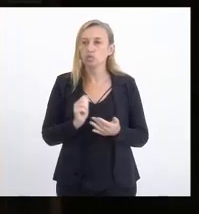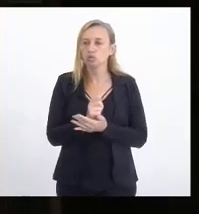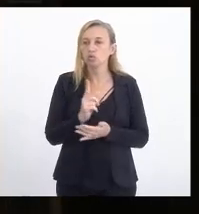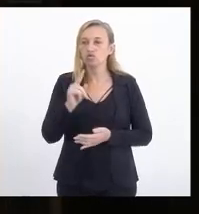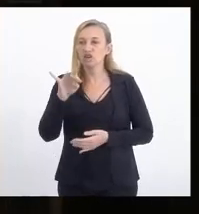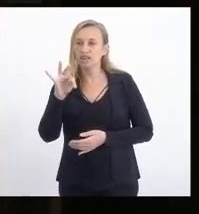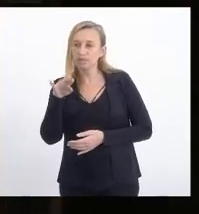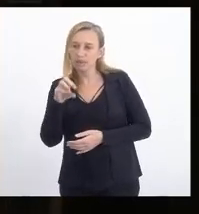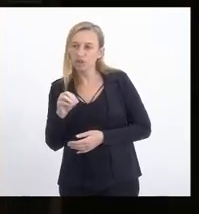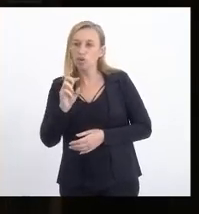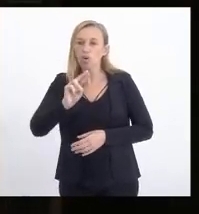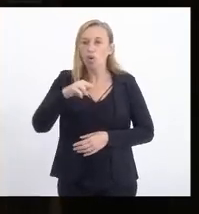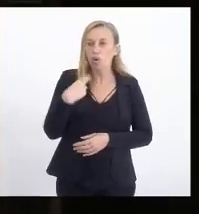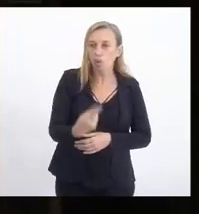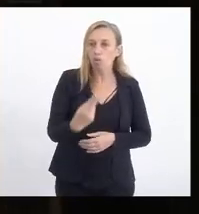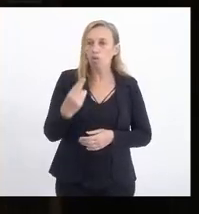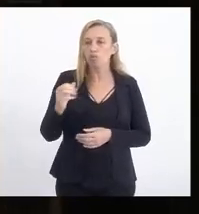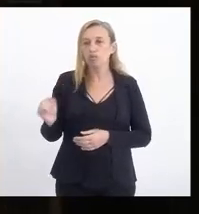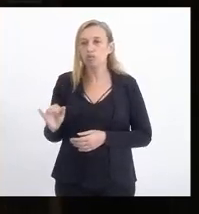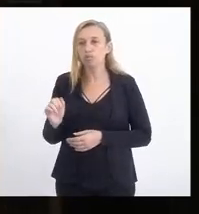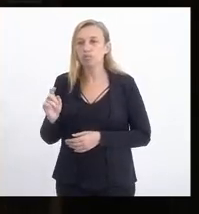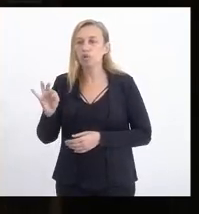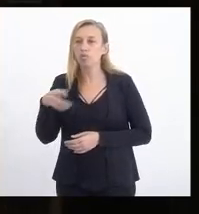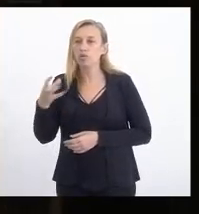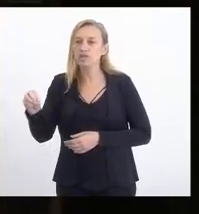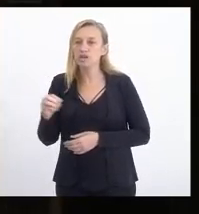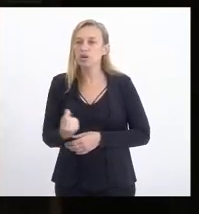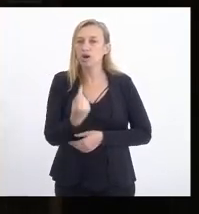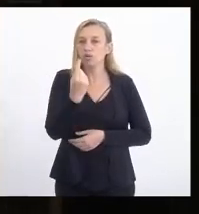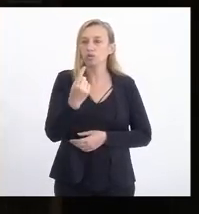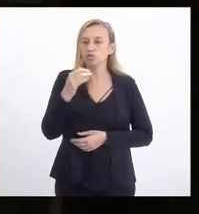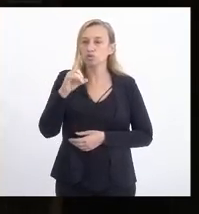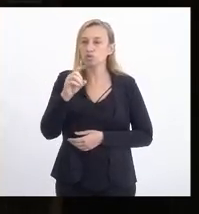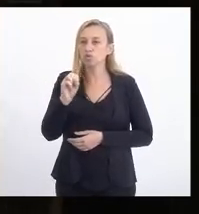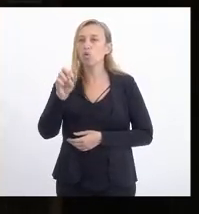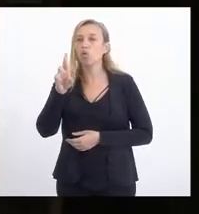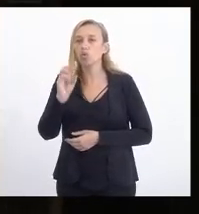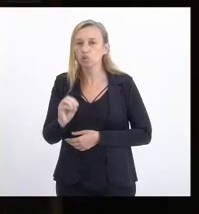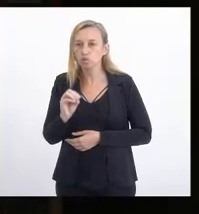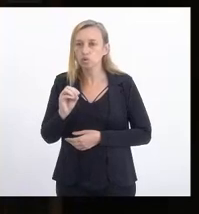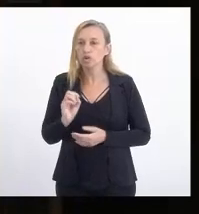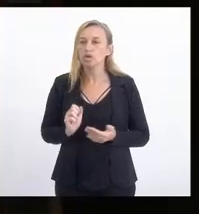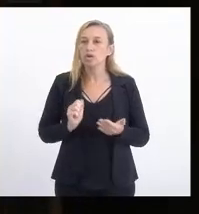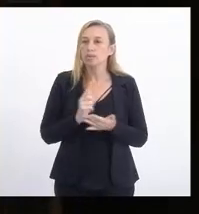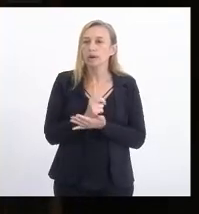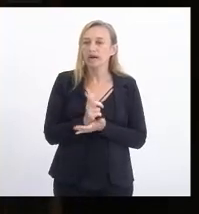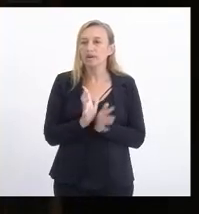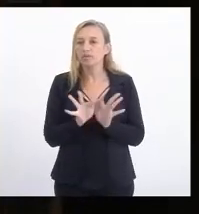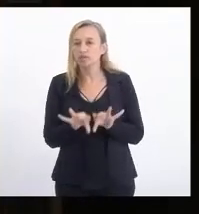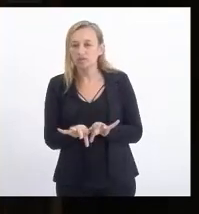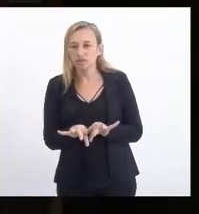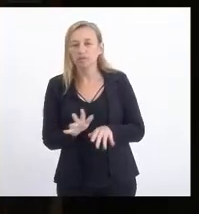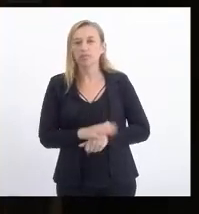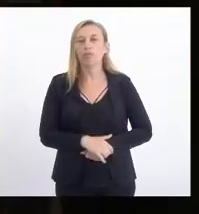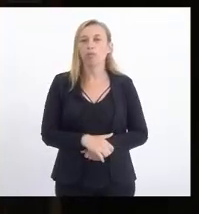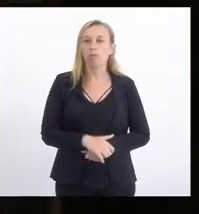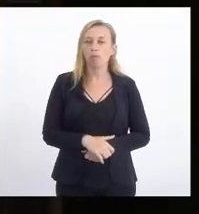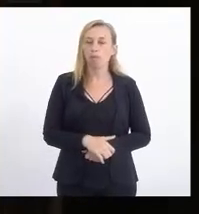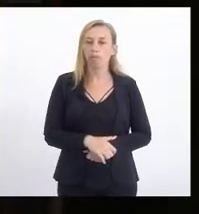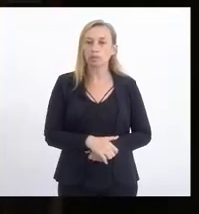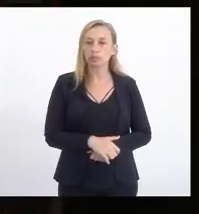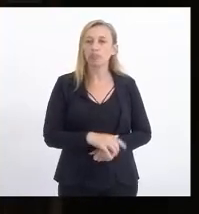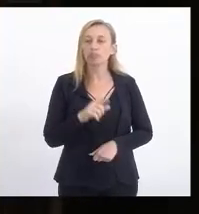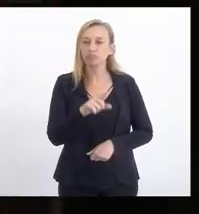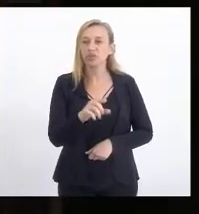ou na hipótese de Promoção e tem direito a um soldo para fins de pagamento para atingir compra departamento